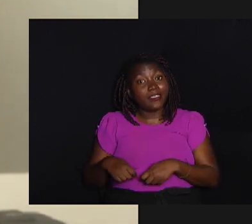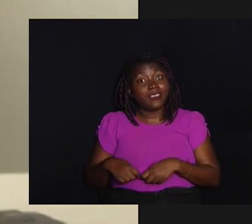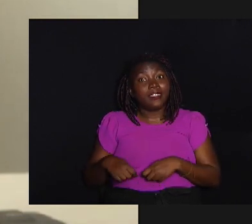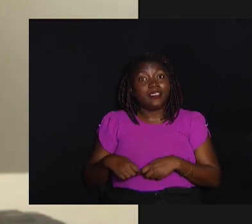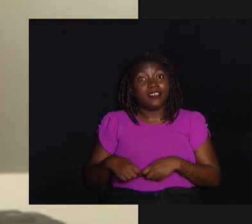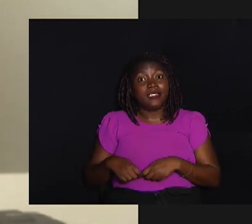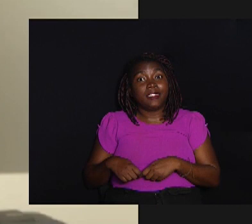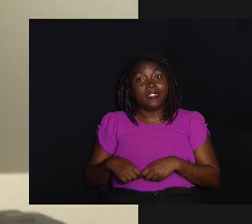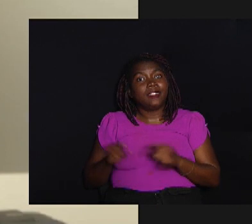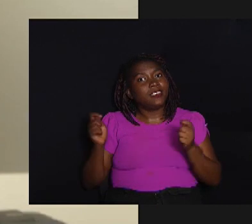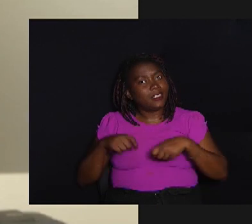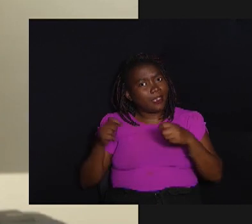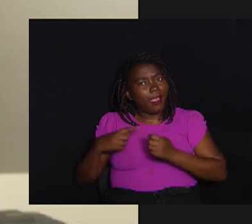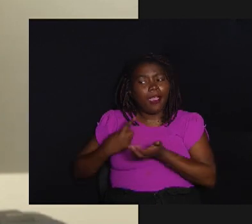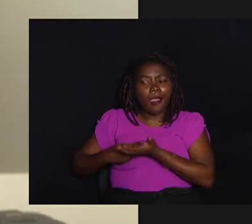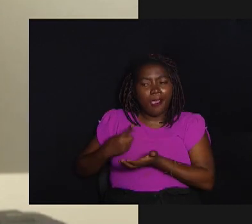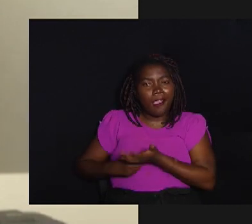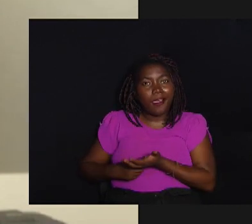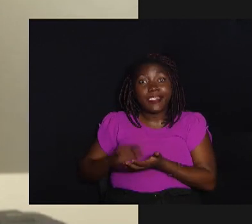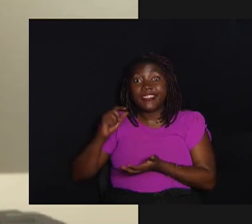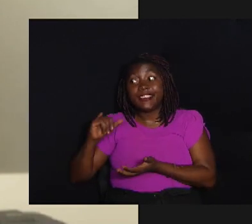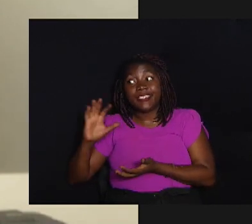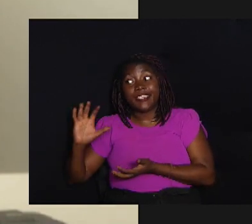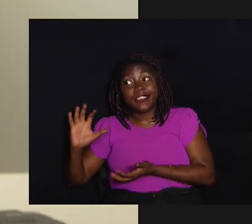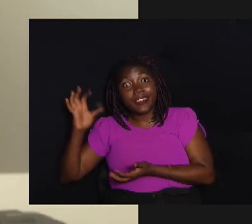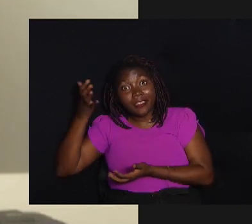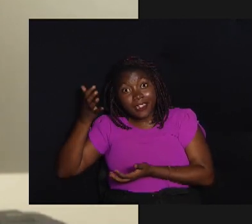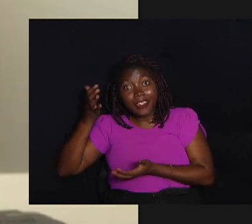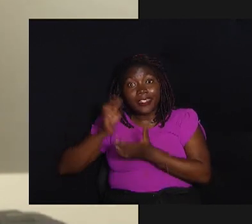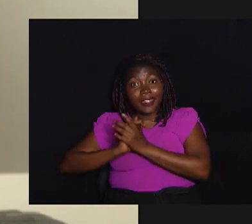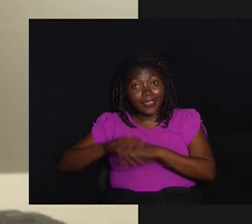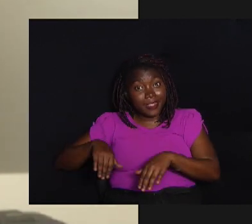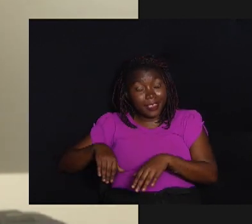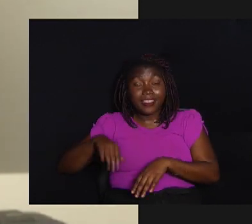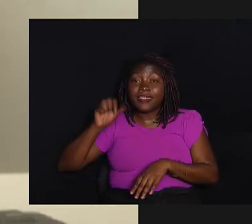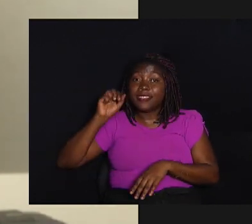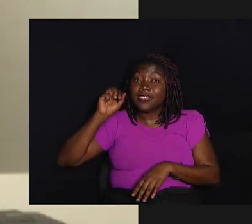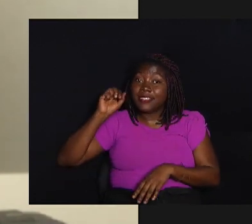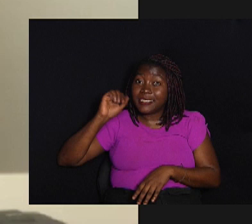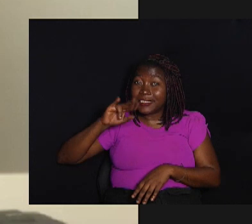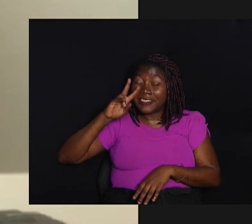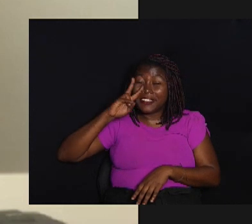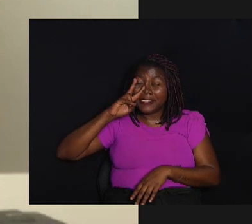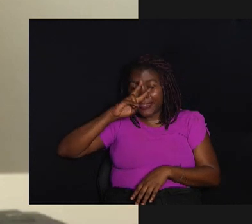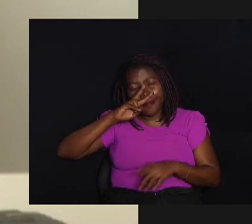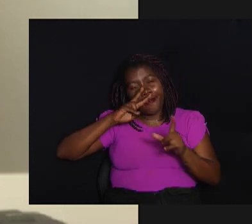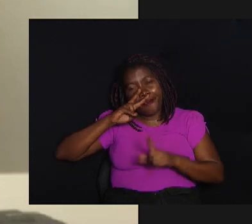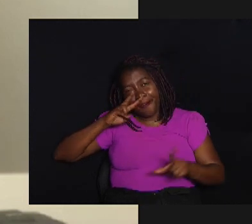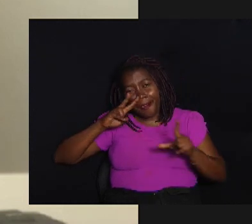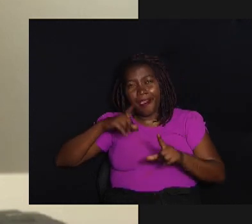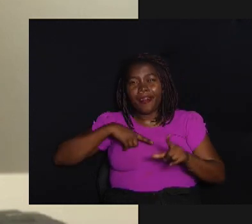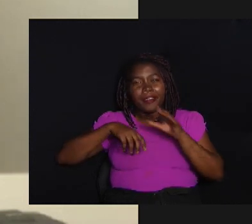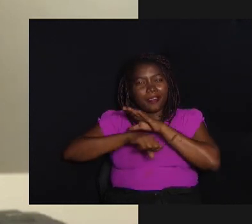fazer um acordo para esse fim, caso venha acontecer, né, uma separação. E em casos mais extremos, claro, em que há